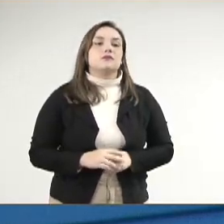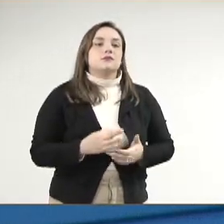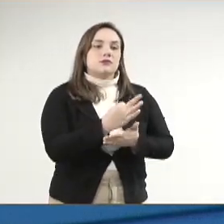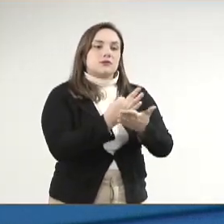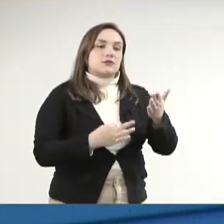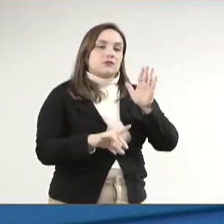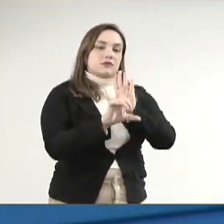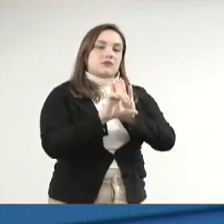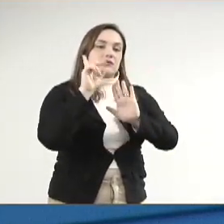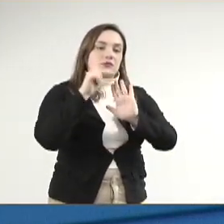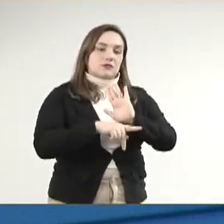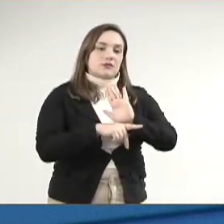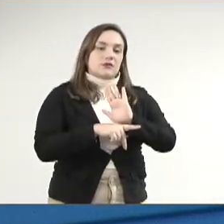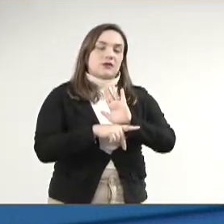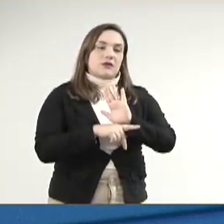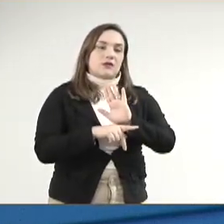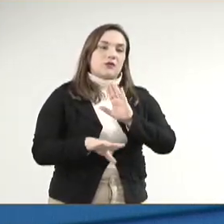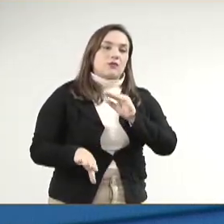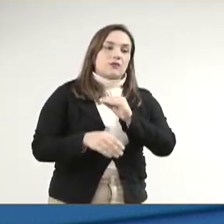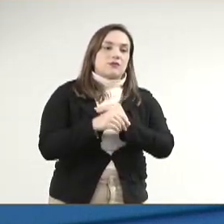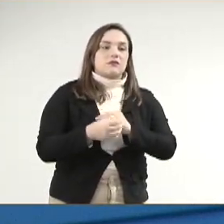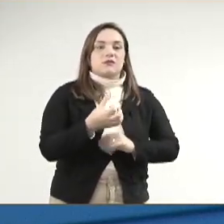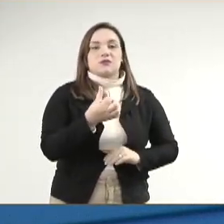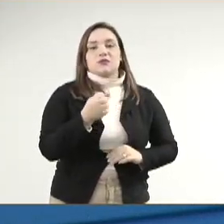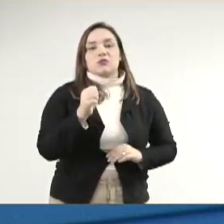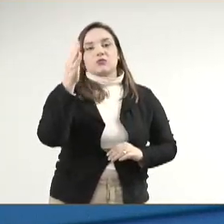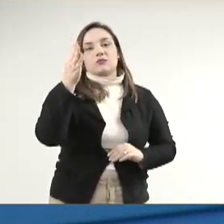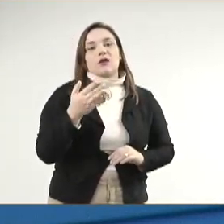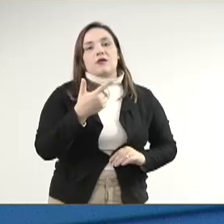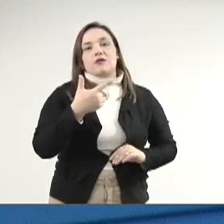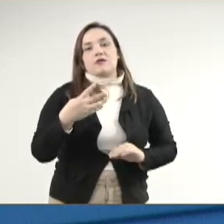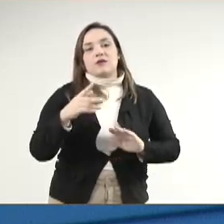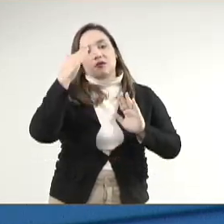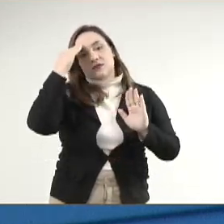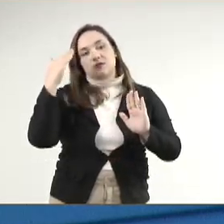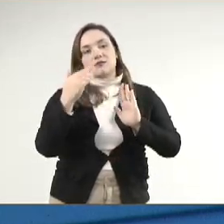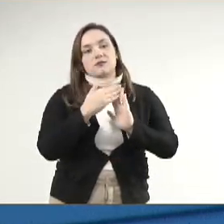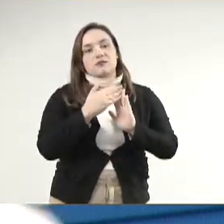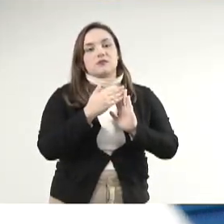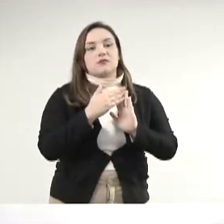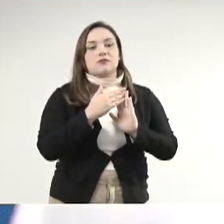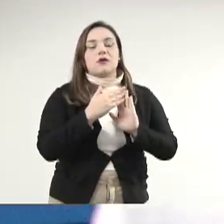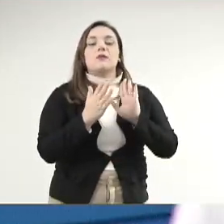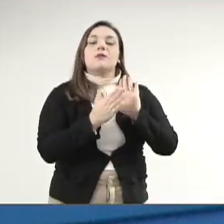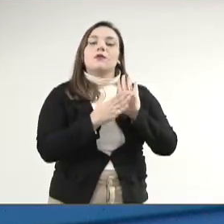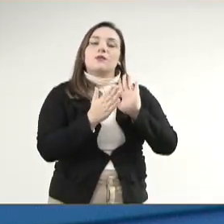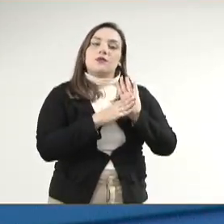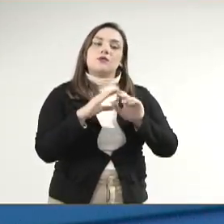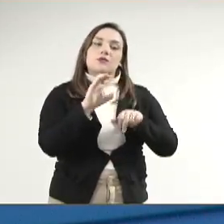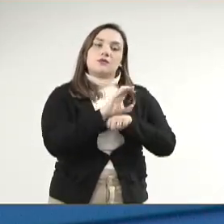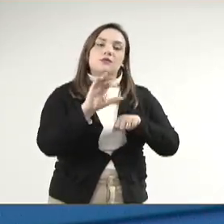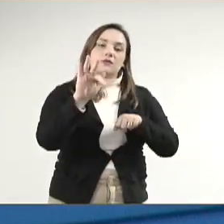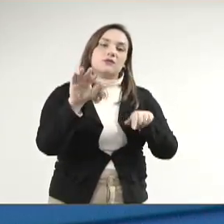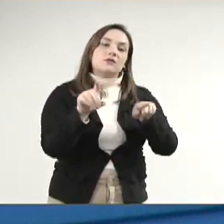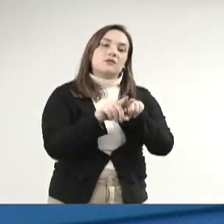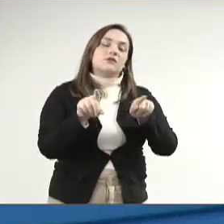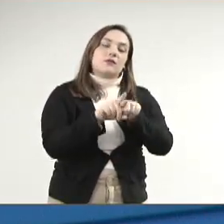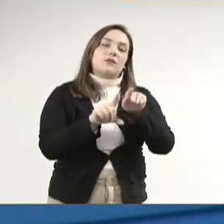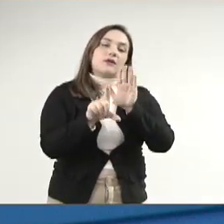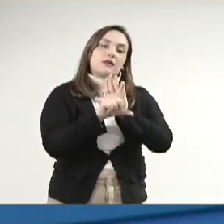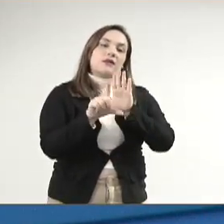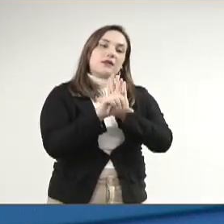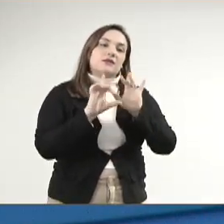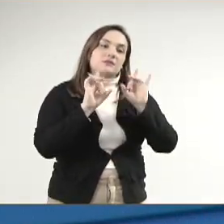de lei complementar 68 de 2024 respeite a previsão constitucional e a legislação específica